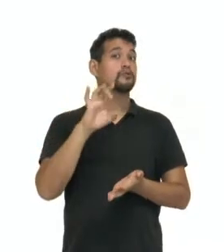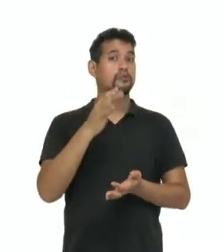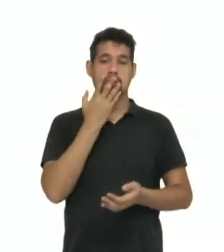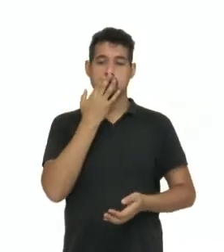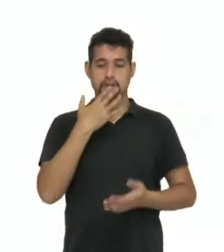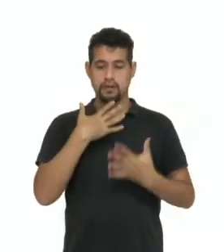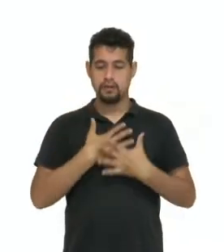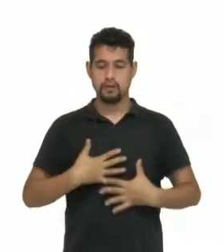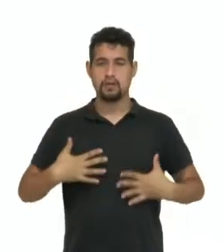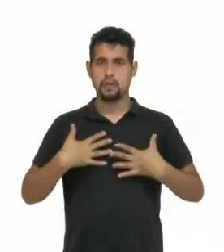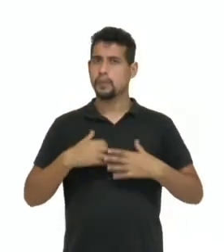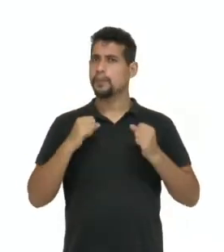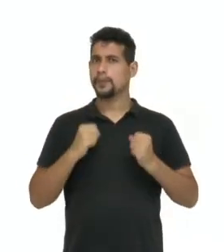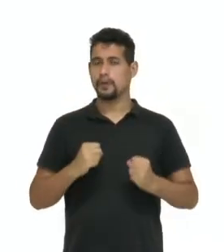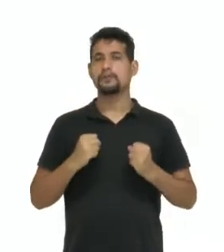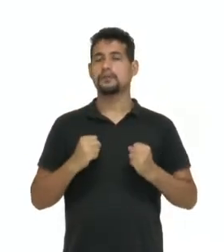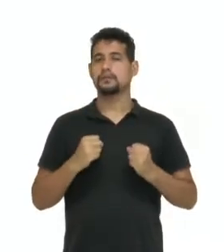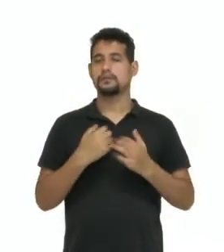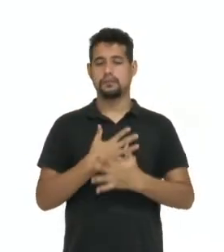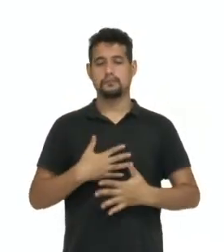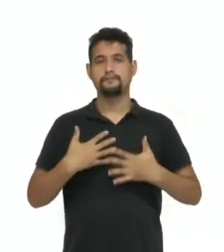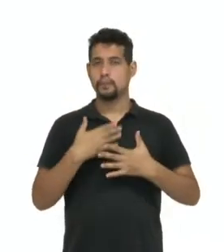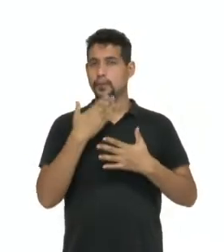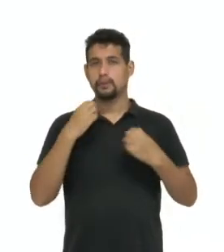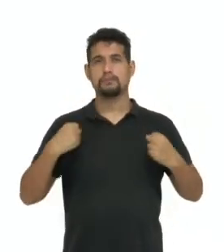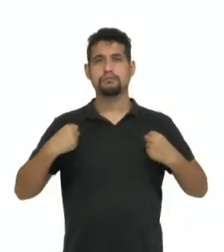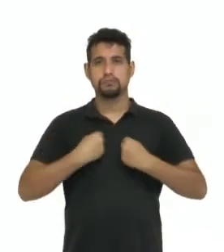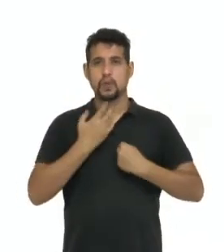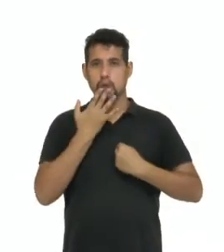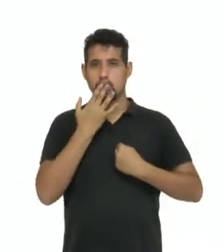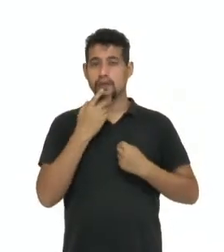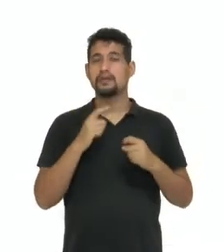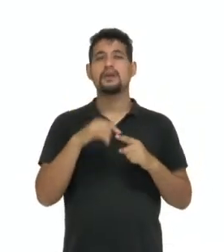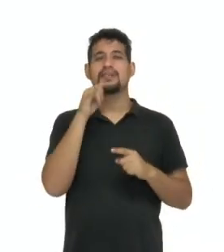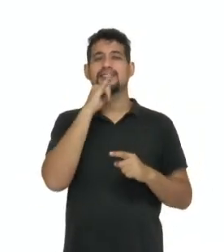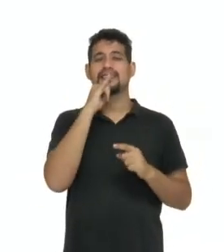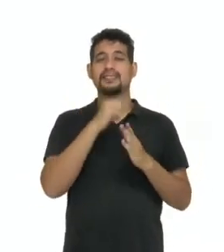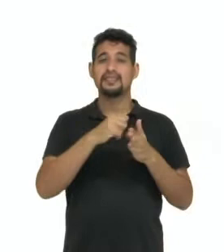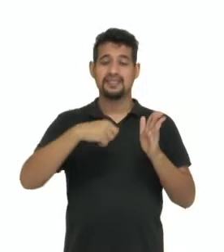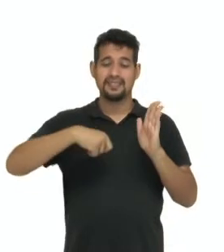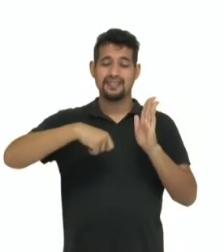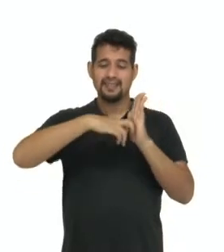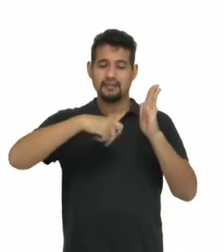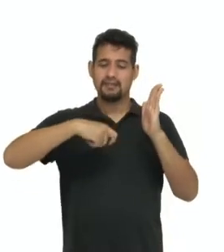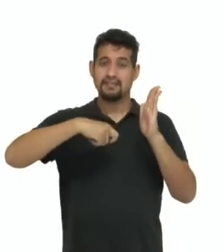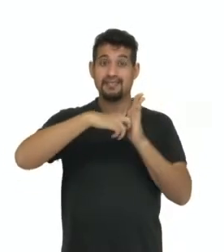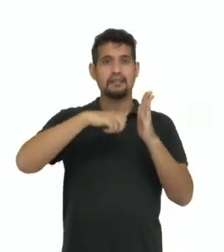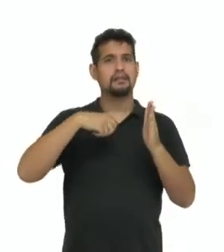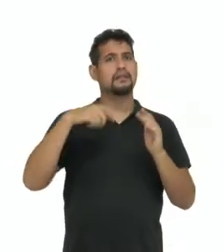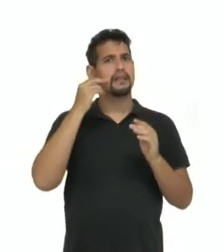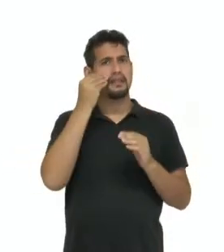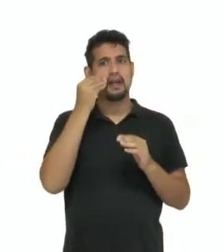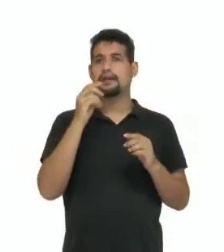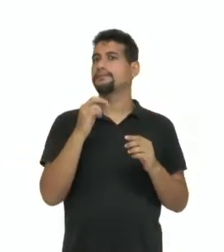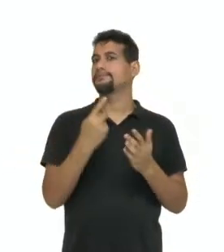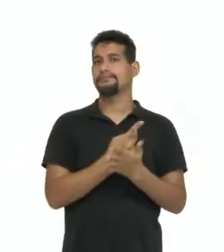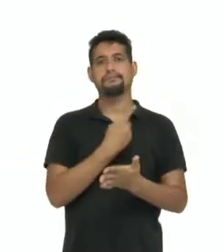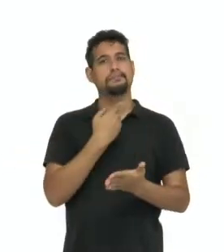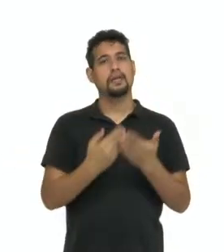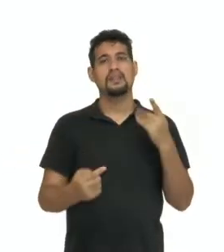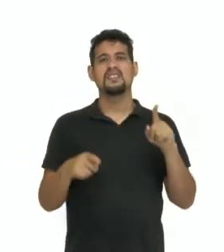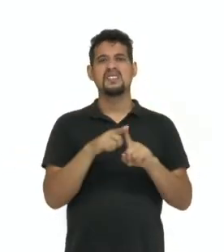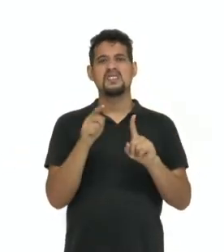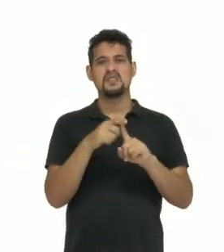permitido, certo? 2 chutes, mesmo que não acertar, é desclassificação.